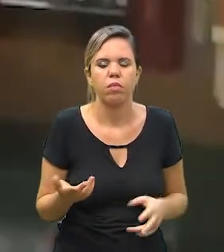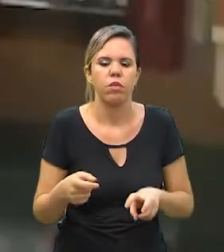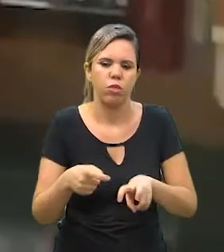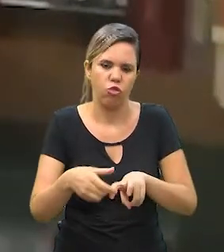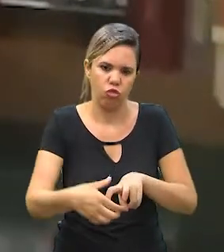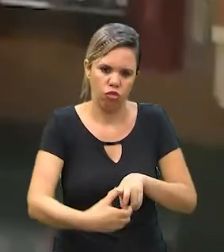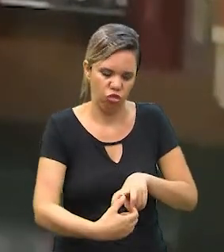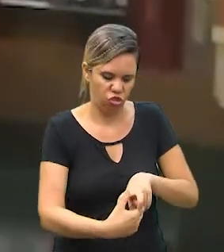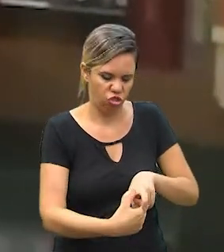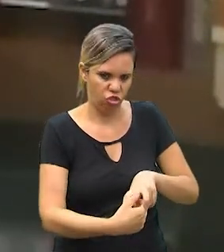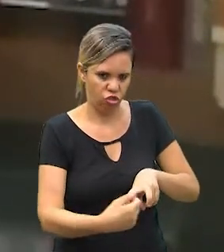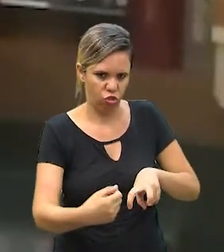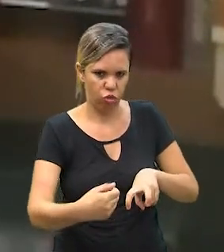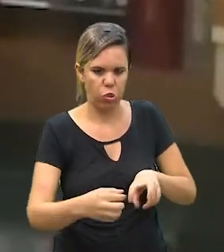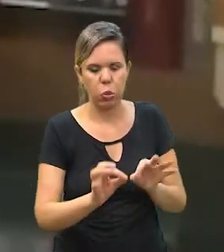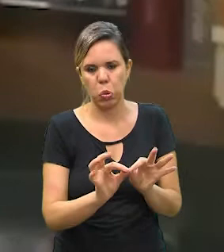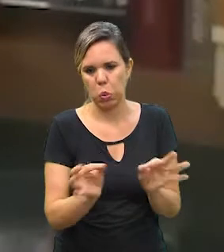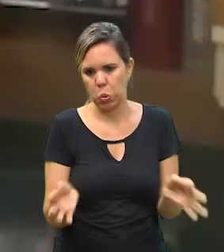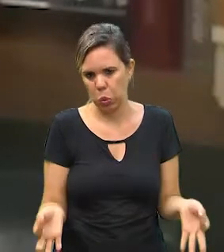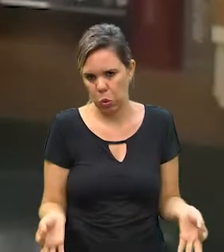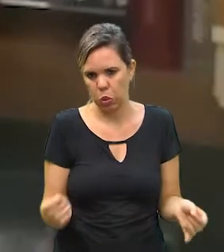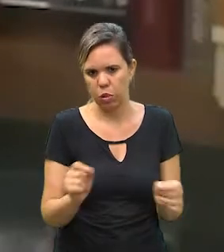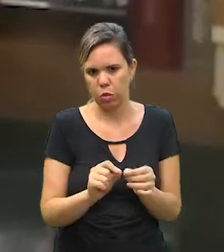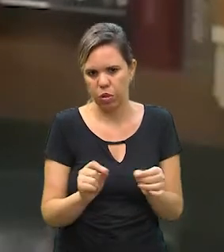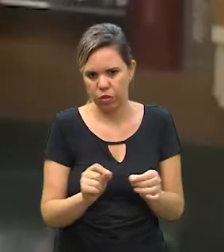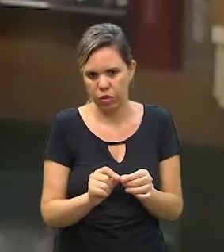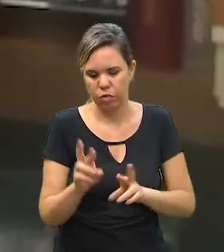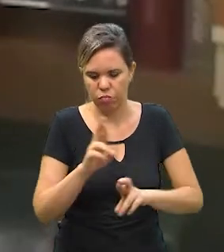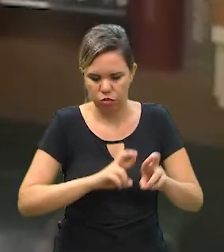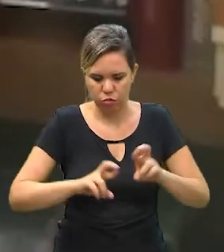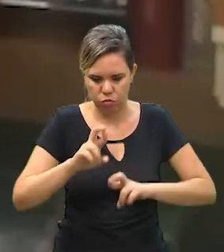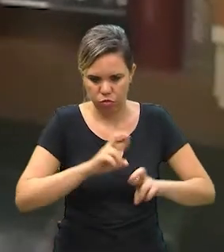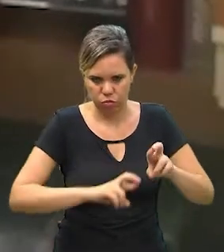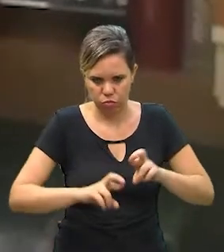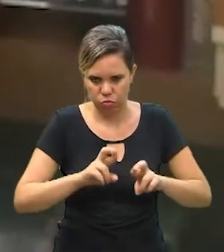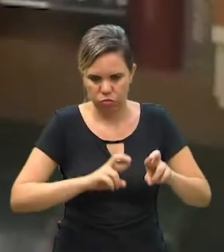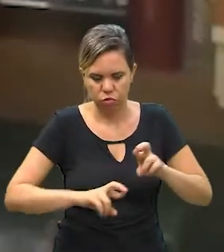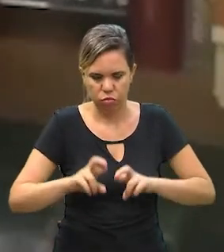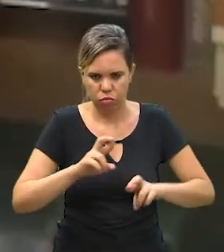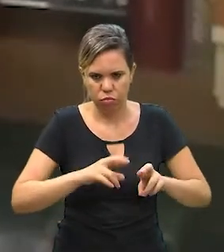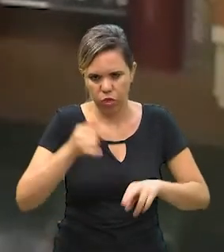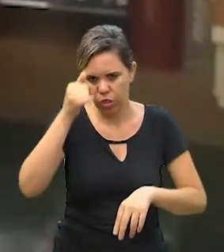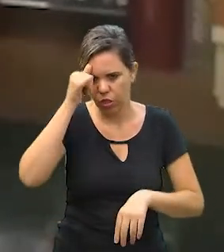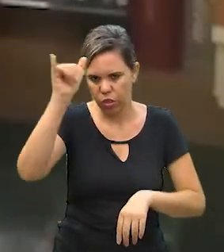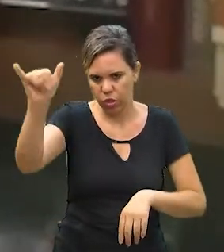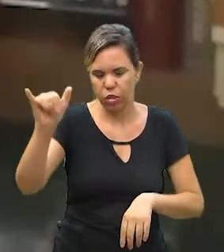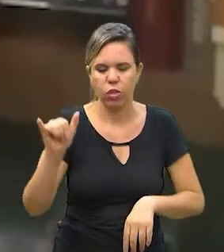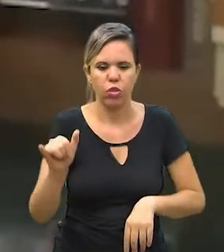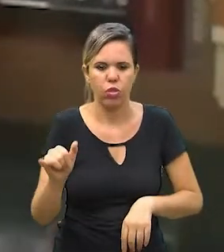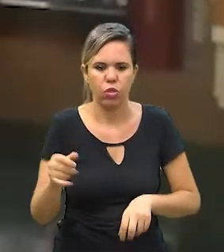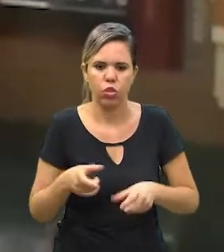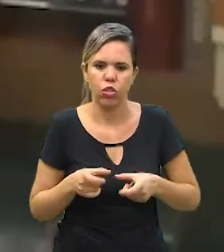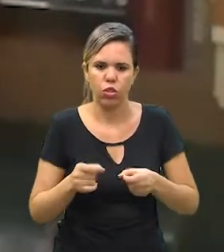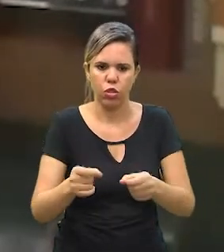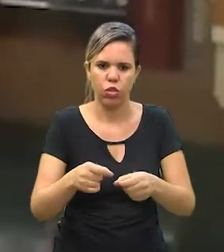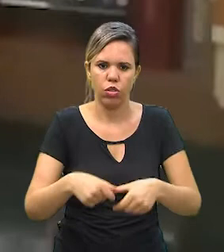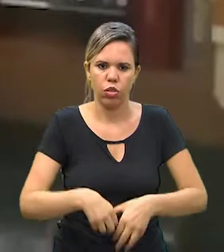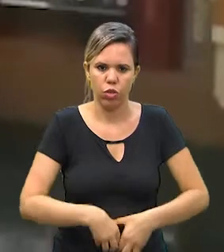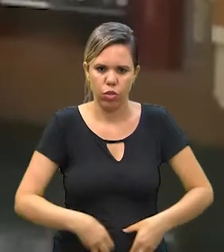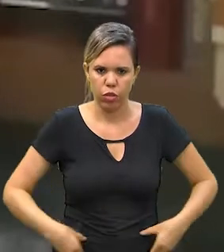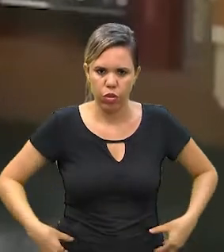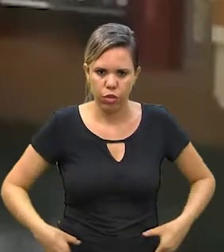Nicolau, que é um exame simples e que consegue prevenir o câncer de colo uterino.